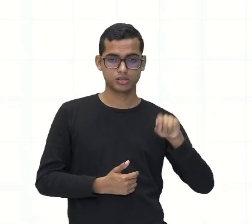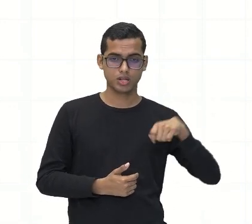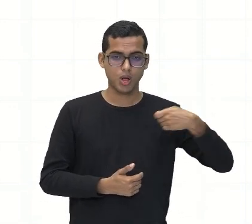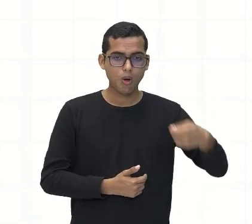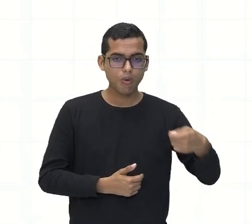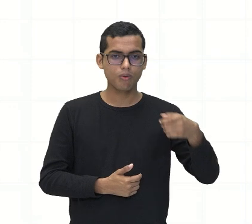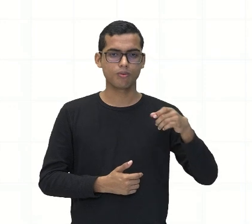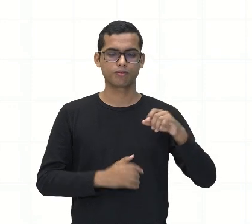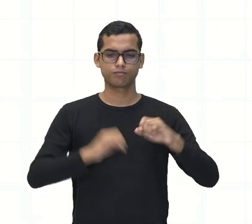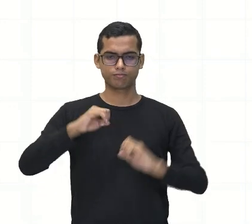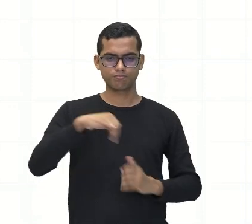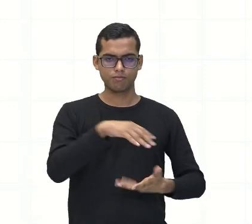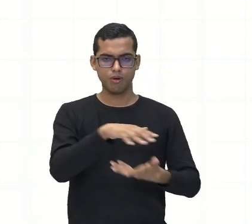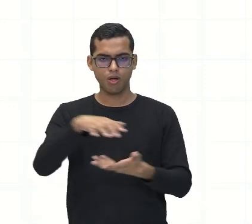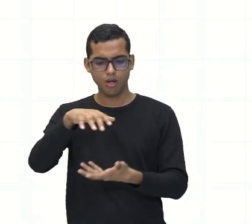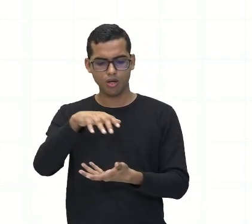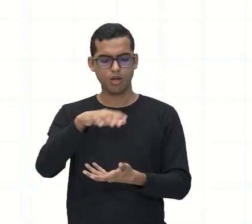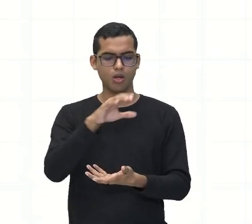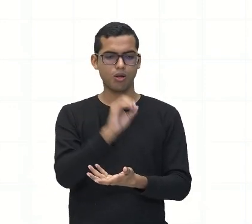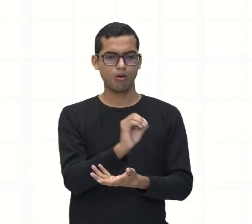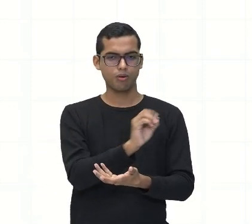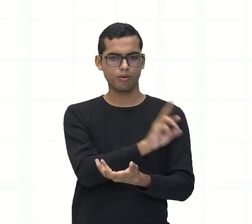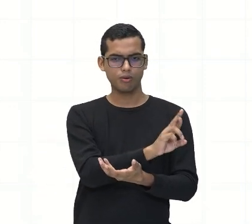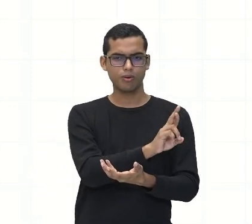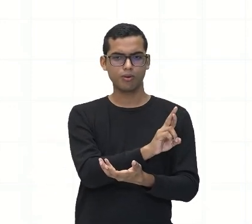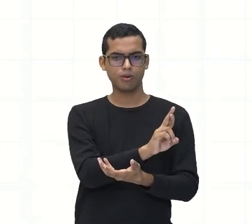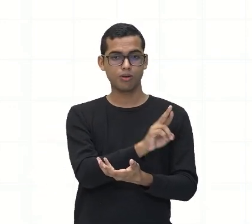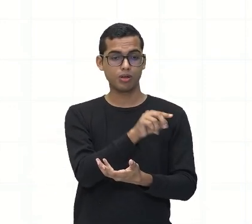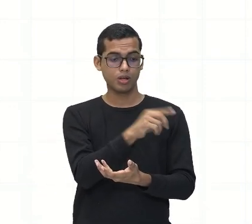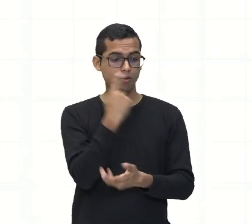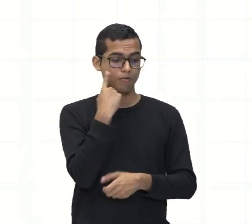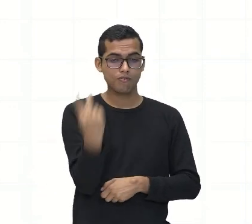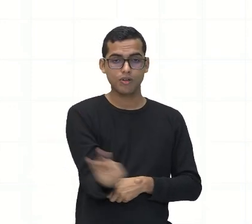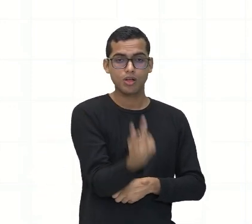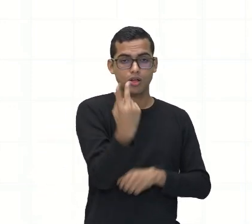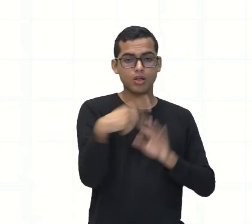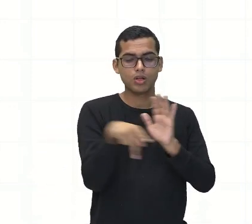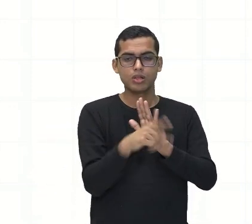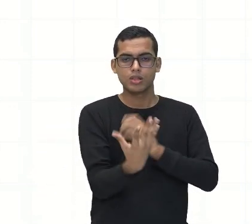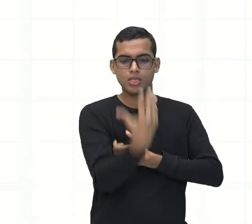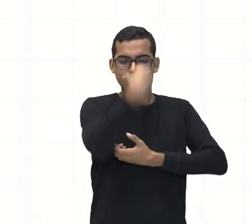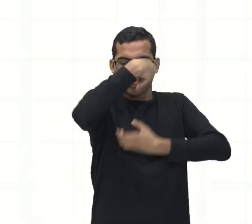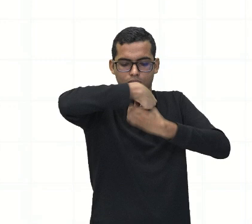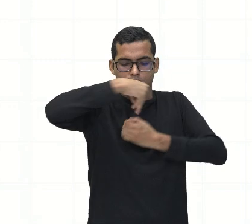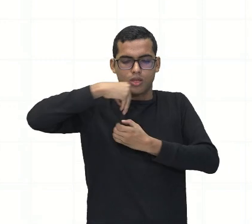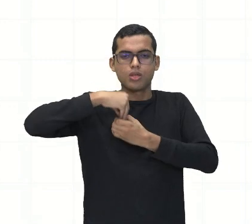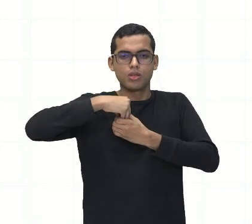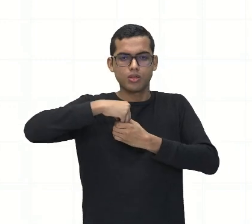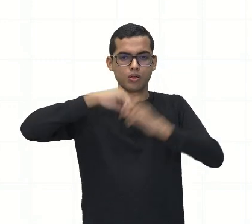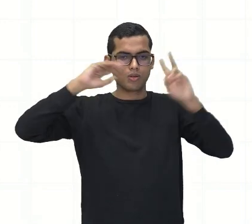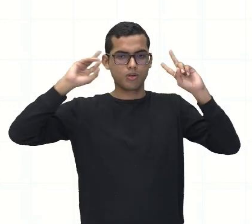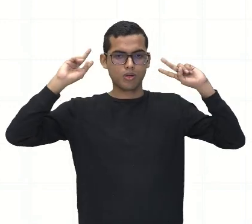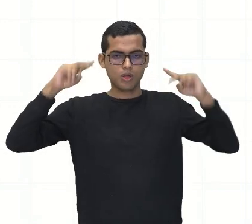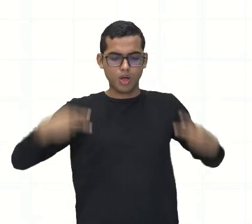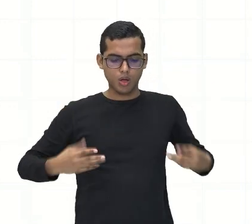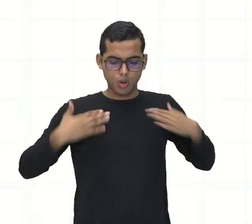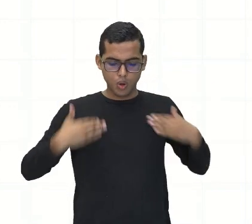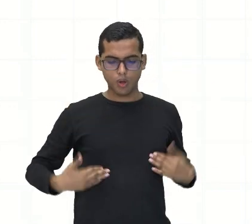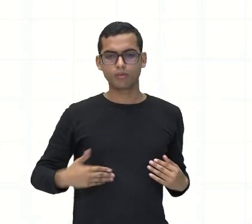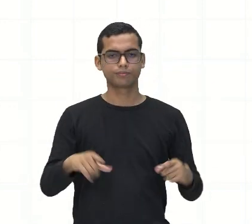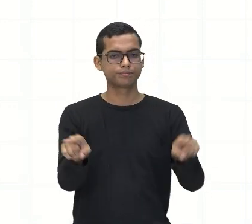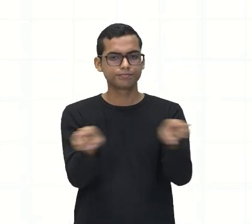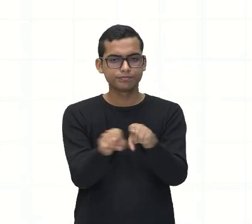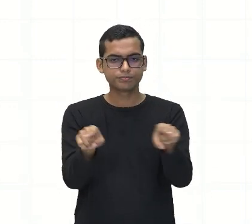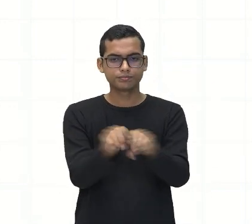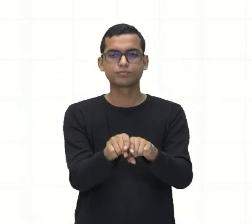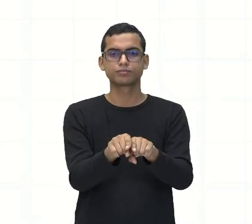intuitiva, valoriza a dimensão do universo interior e dá muita importância